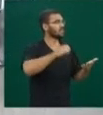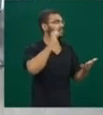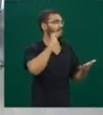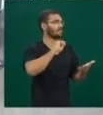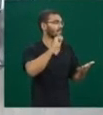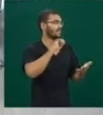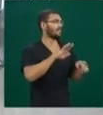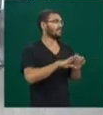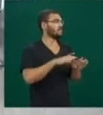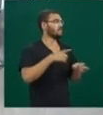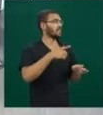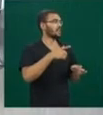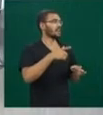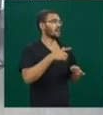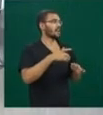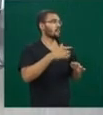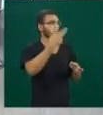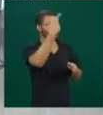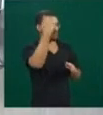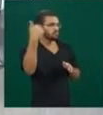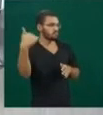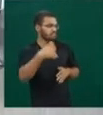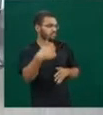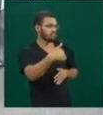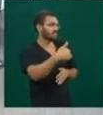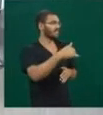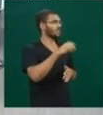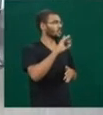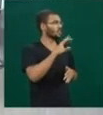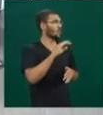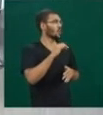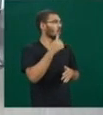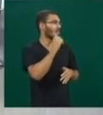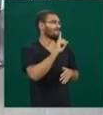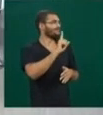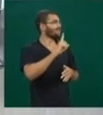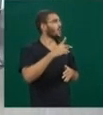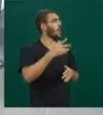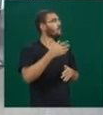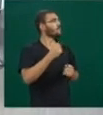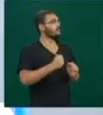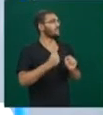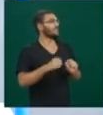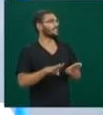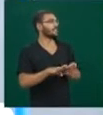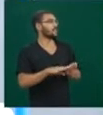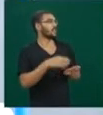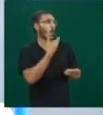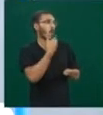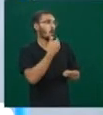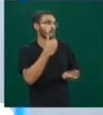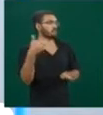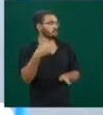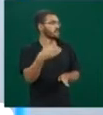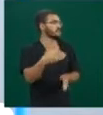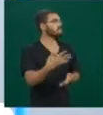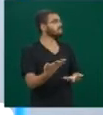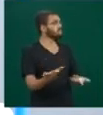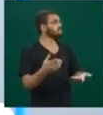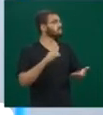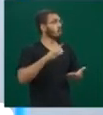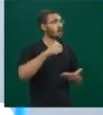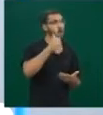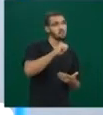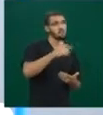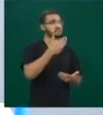pelo menos dos eventos que vocês fazem, não é necessariamente formado só pela mulher, quer dizer, todo mundo pode participar. Isso, o evento é aberto a todos, né? A gente